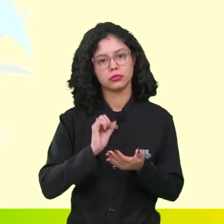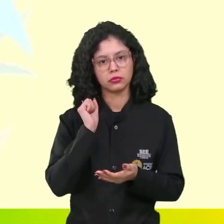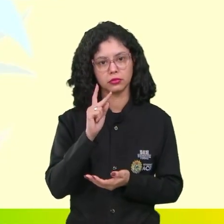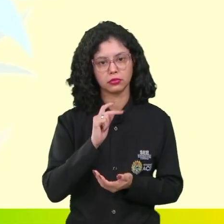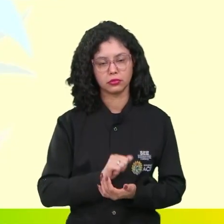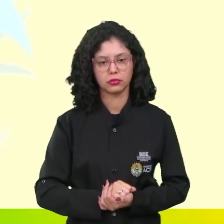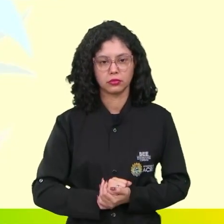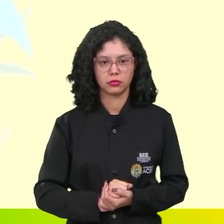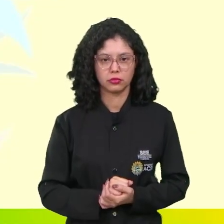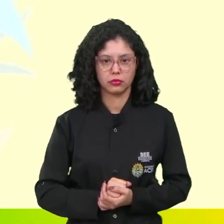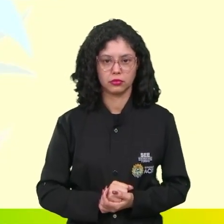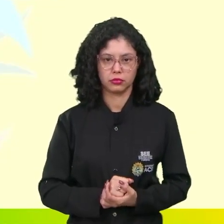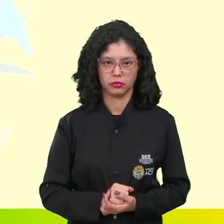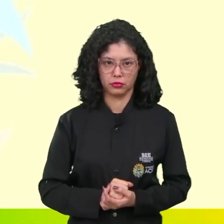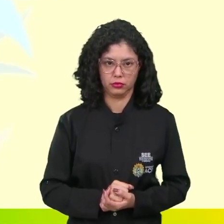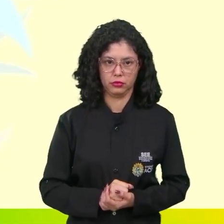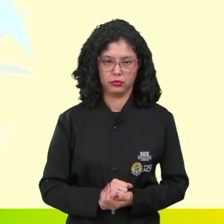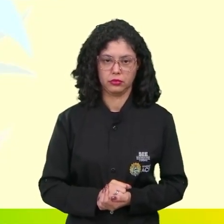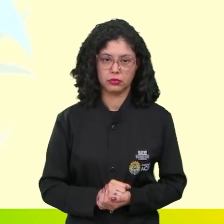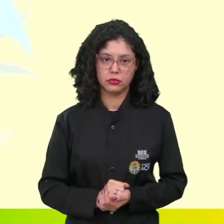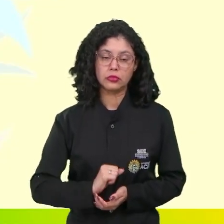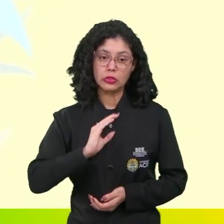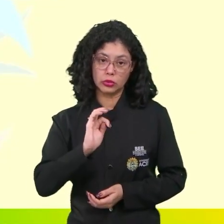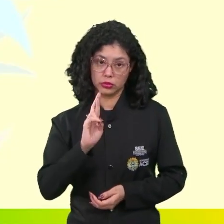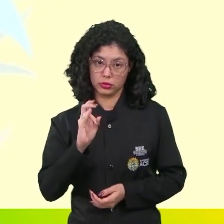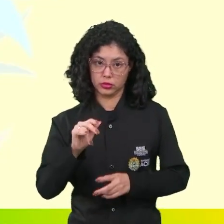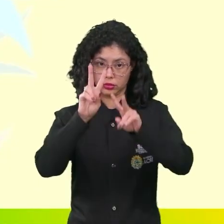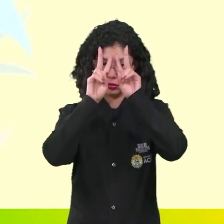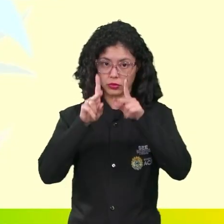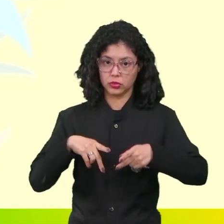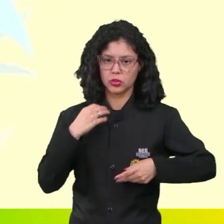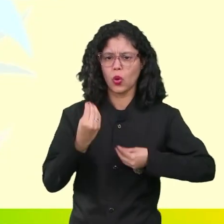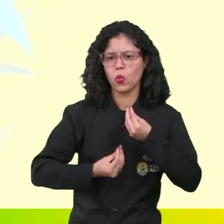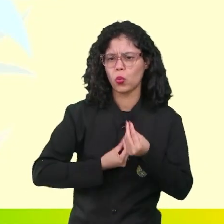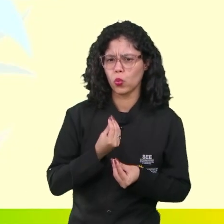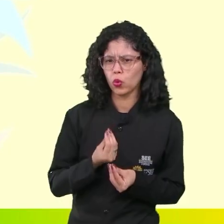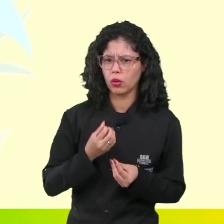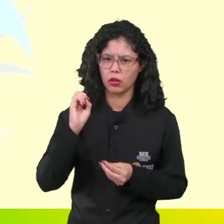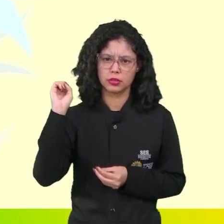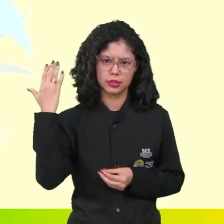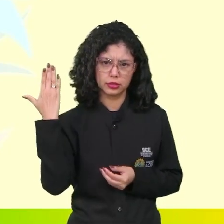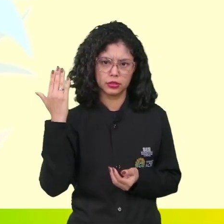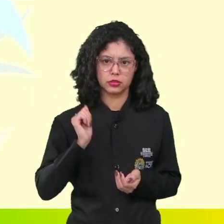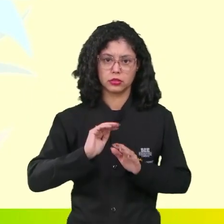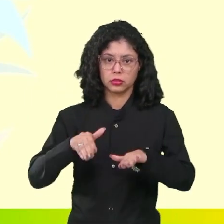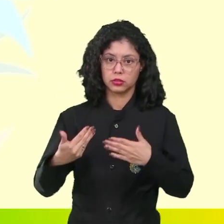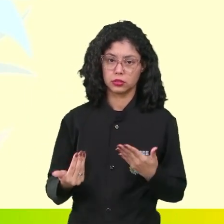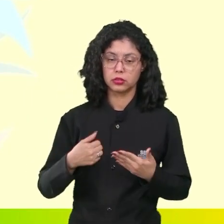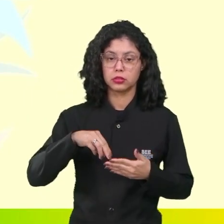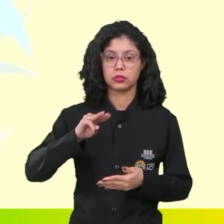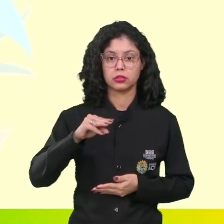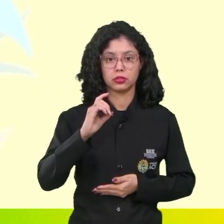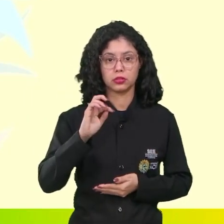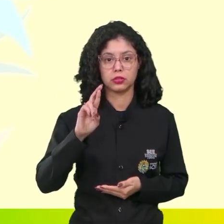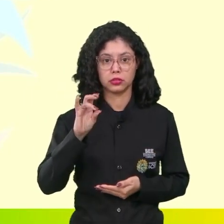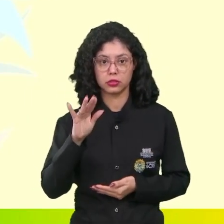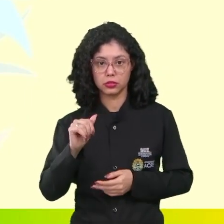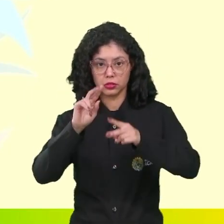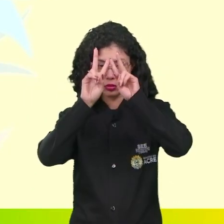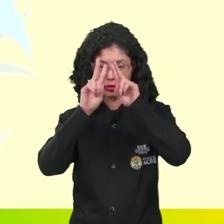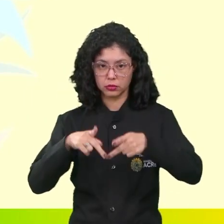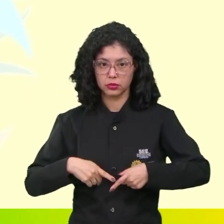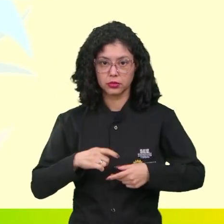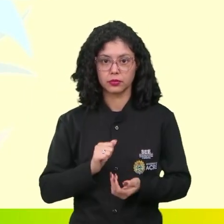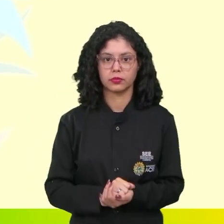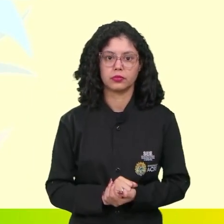certo, pessoal? E a curadoria humana, como é que isso acontece? Quem são os curadores humanos? Porque nós estamos